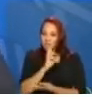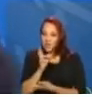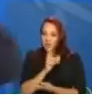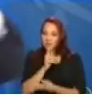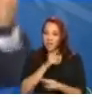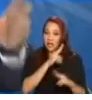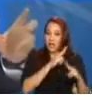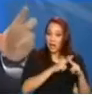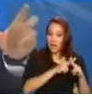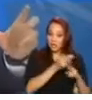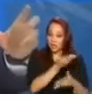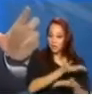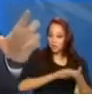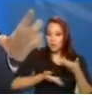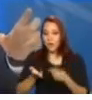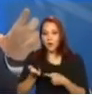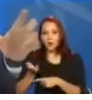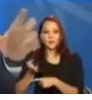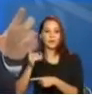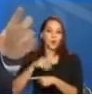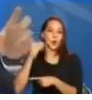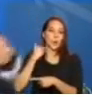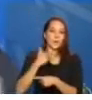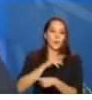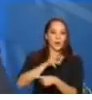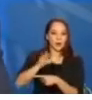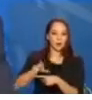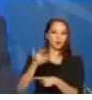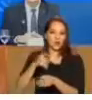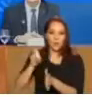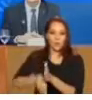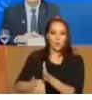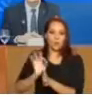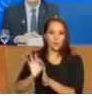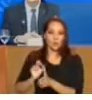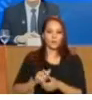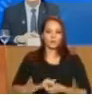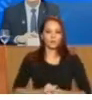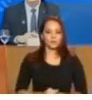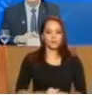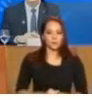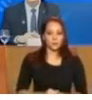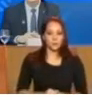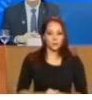da Caixa, para o sistema financeiro brasileiro.